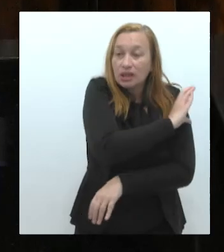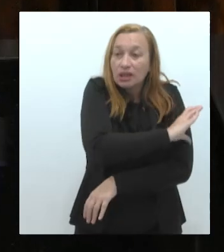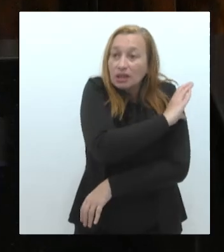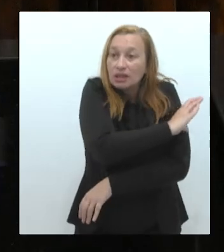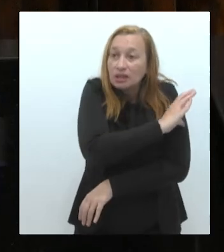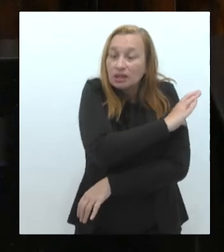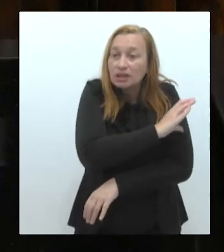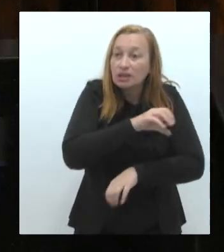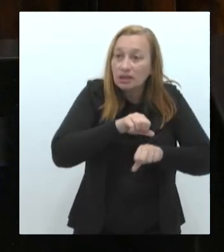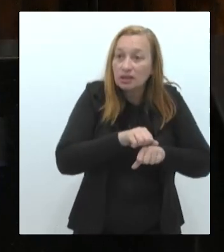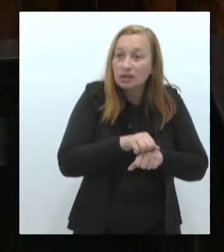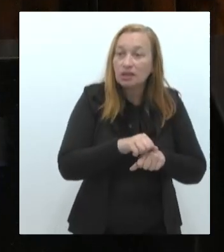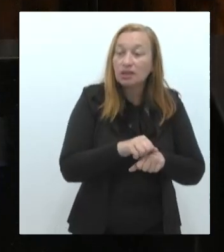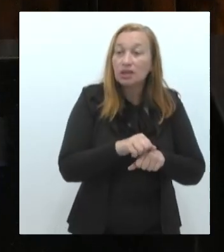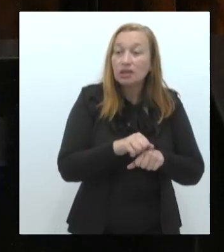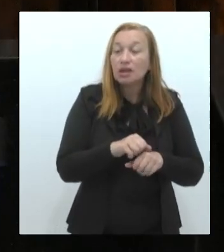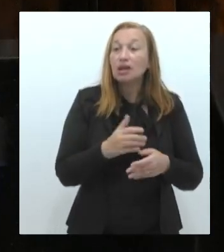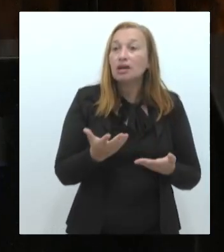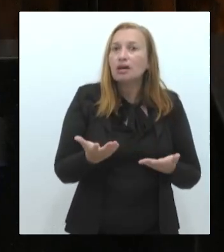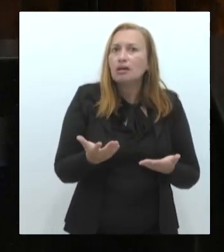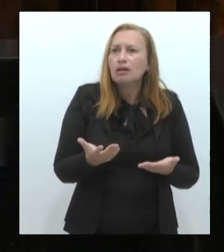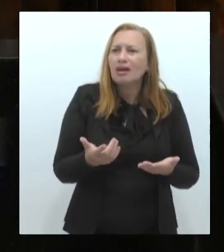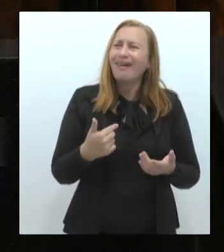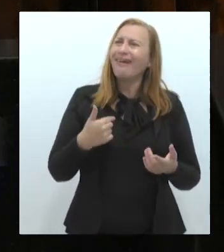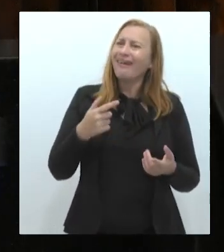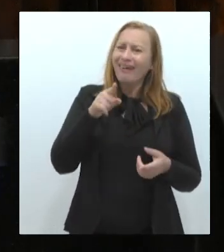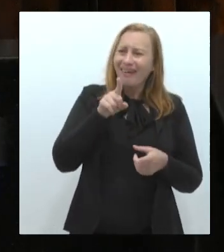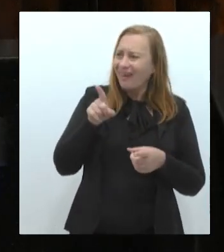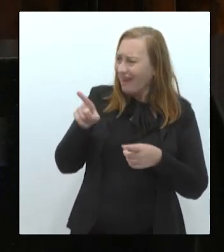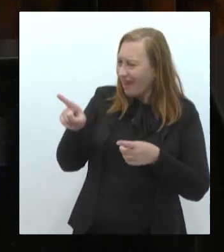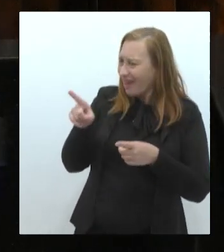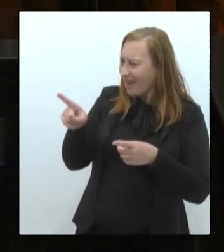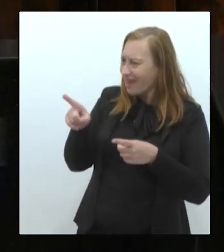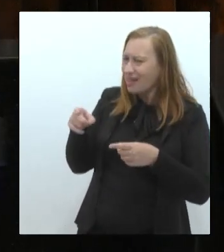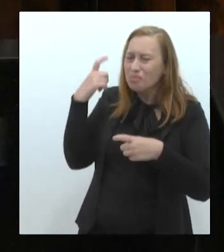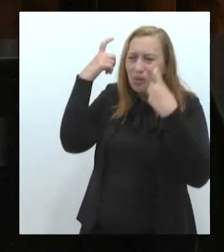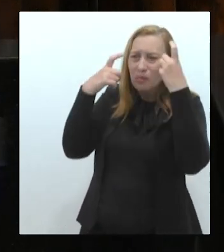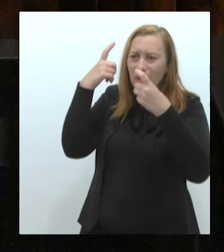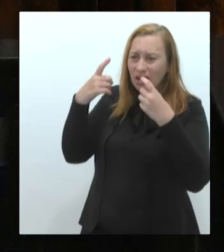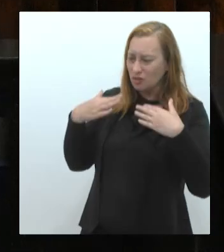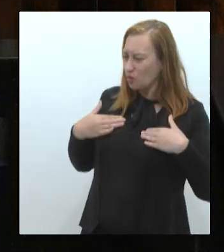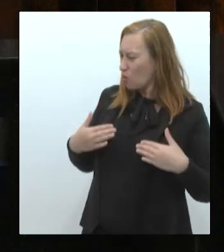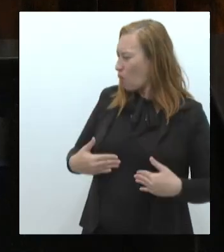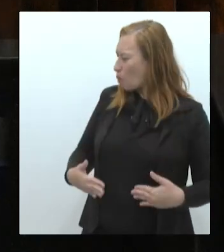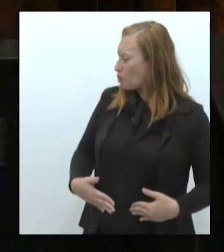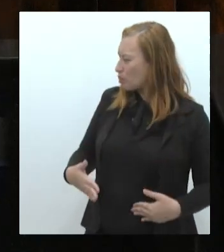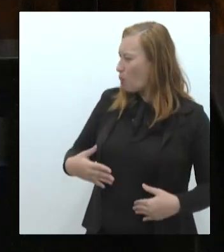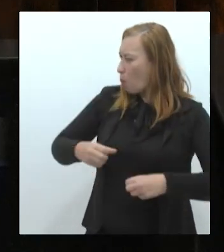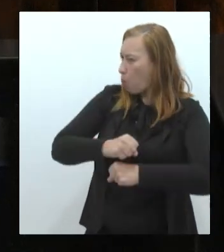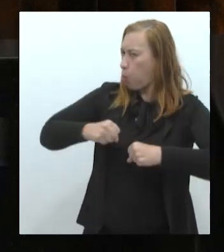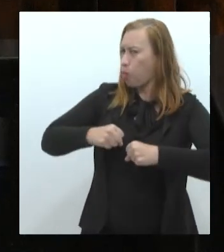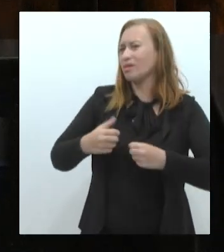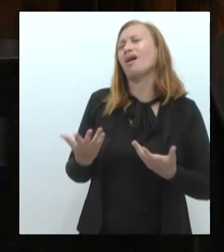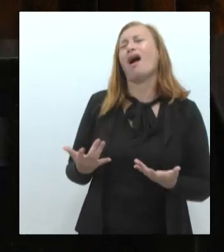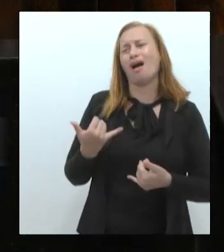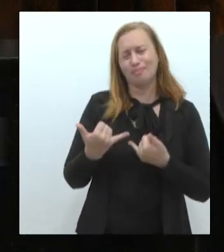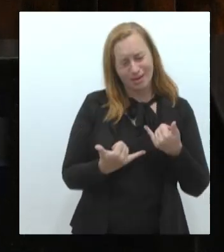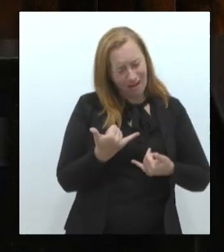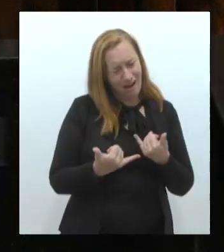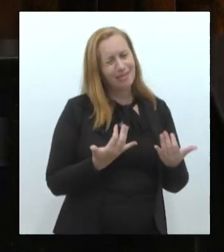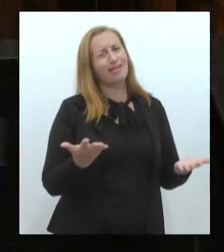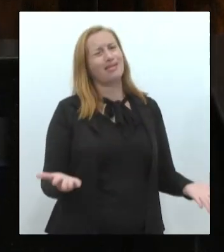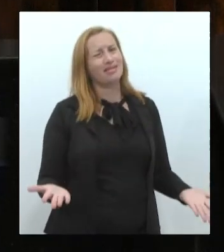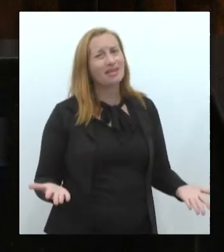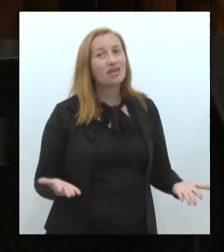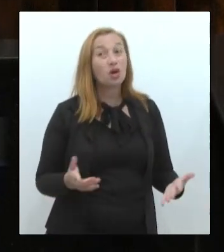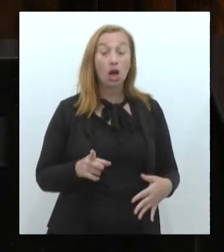na cidade, a cidade cheia de buraco, e ele preocupado com o meu corpo, com bombadinho. É brincadeira, né, cara?